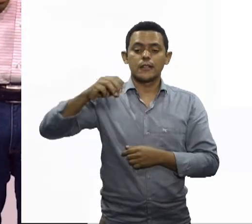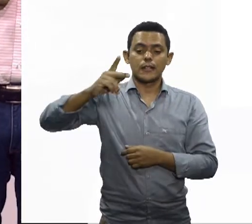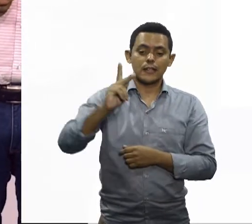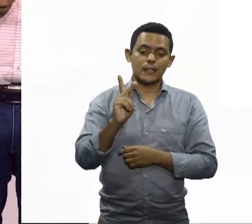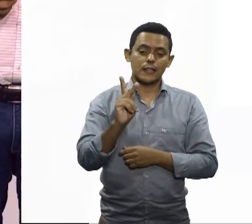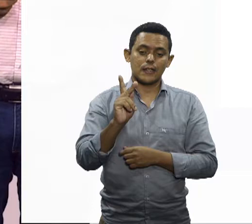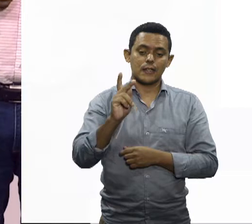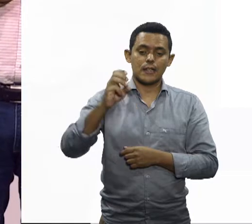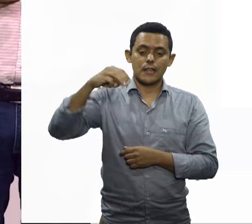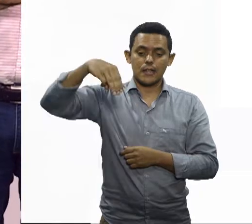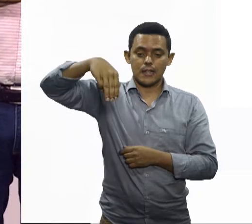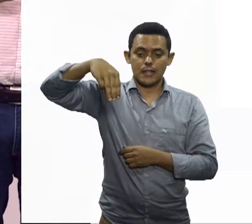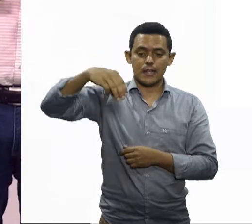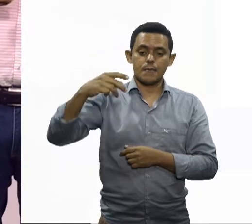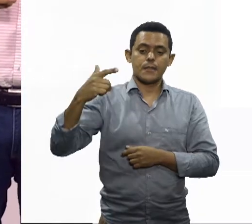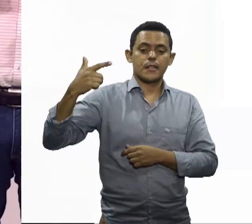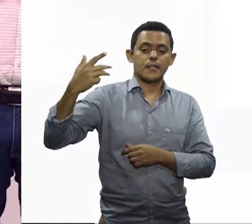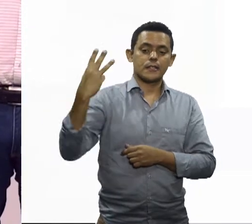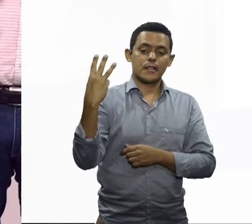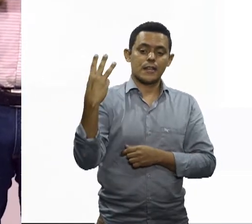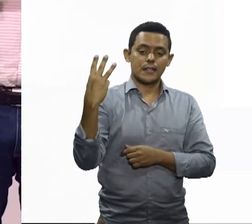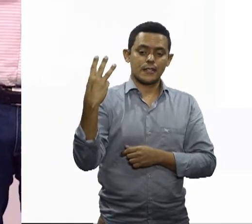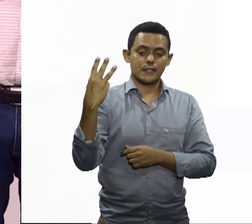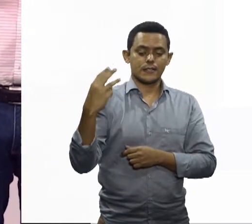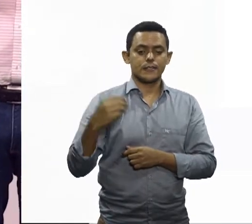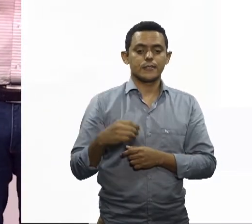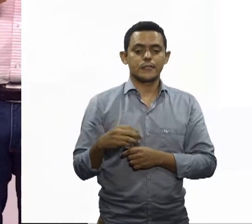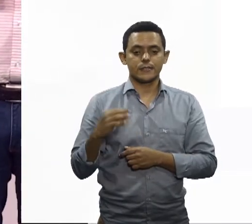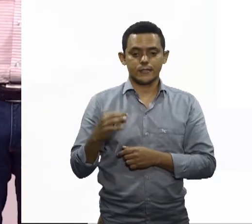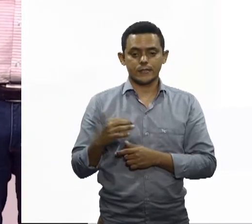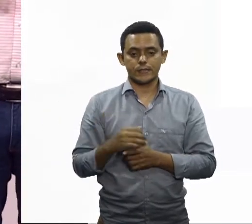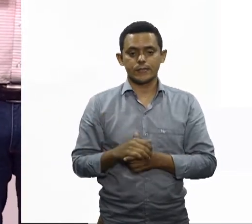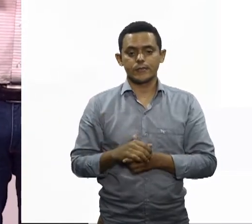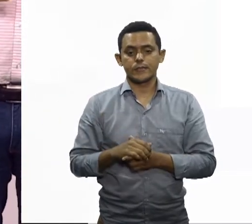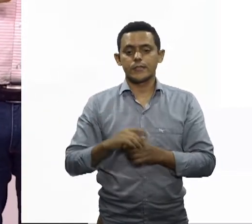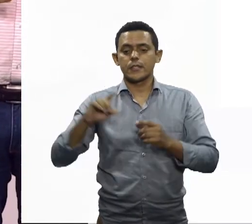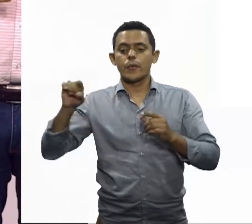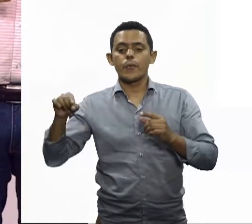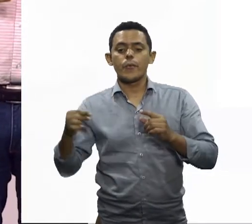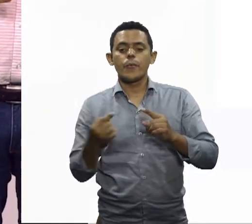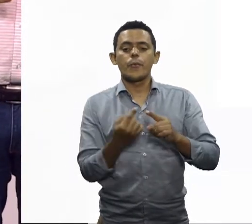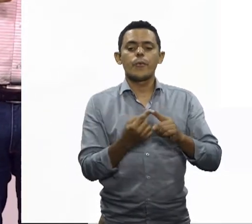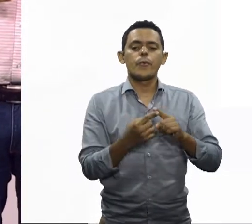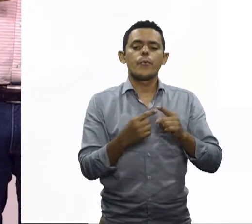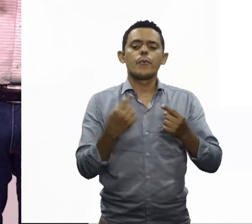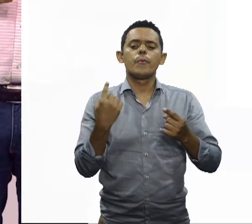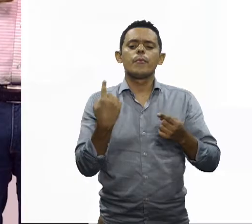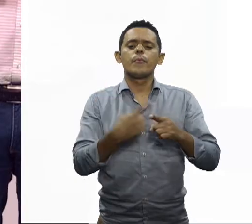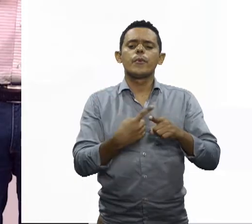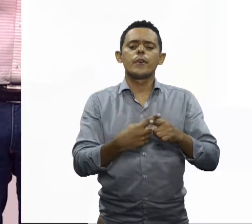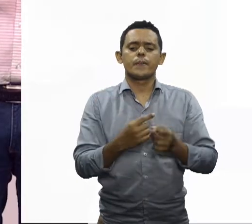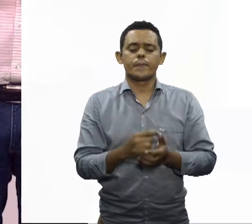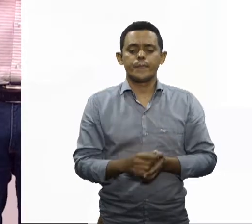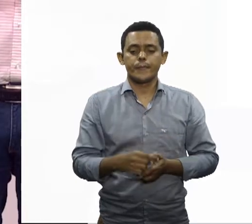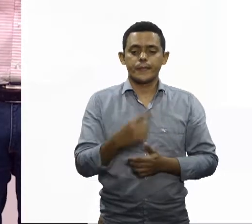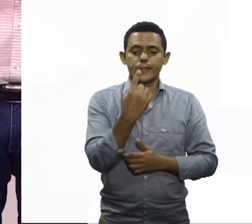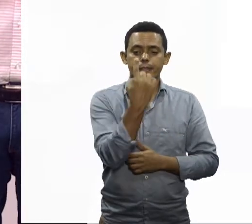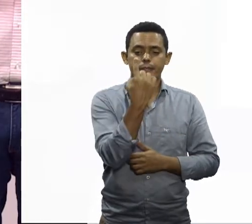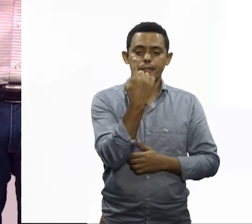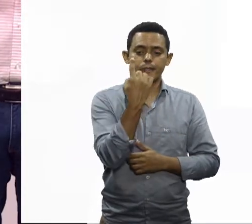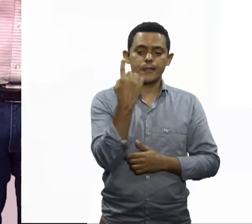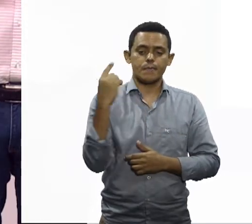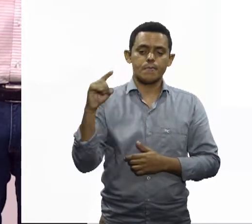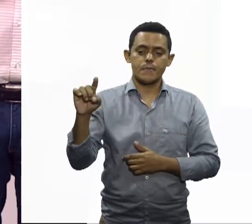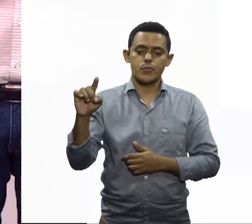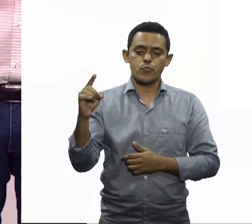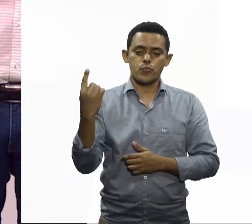pessoal, todos a distância de um para o outro, quer dizer, um é maior que o outro, 1.000 vezes, tá certo? Que é exatamente 10 vezes 10